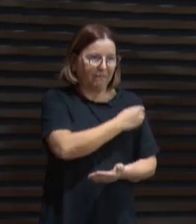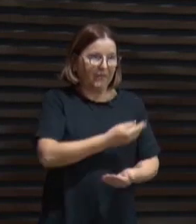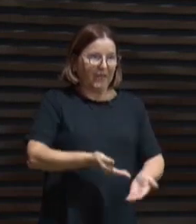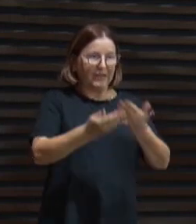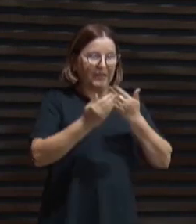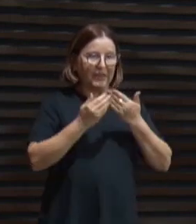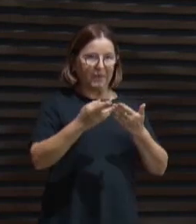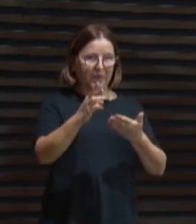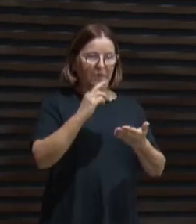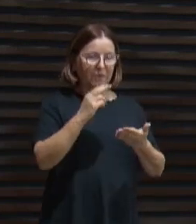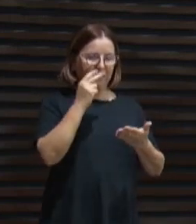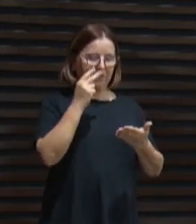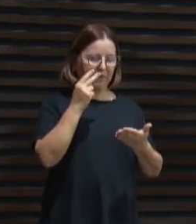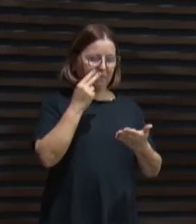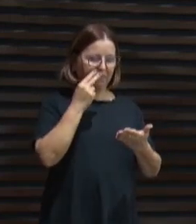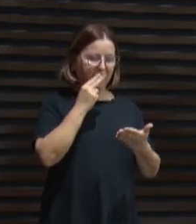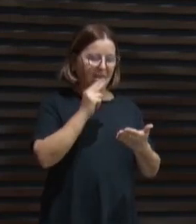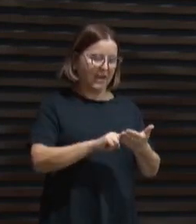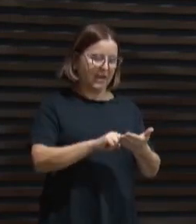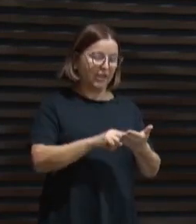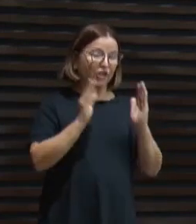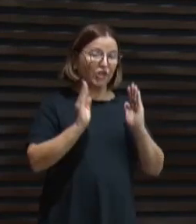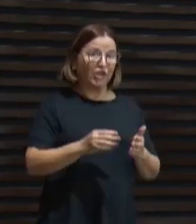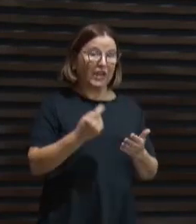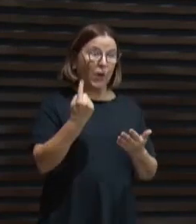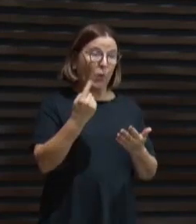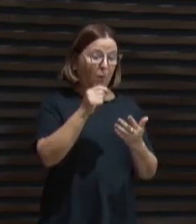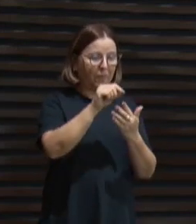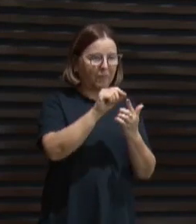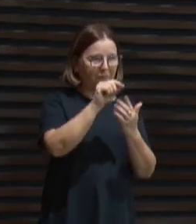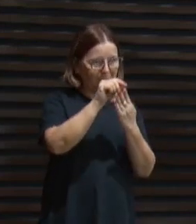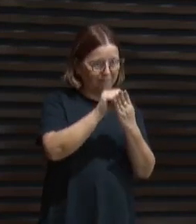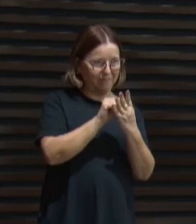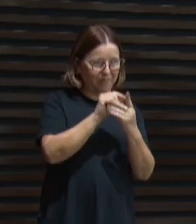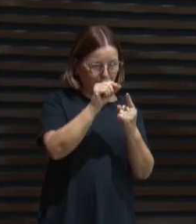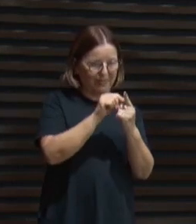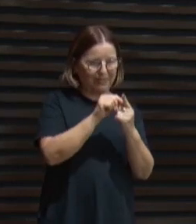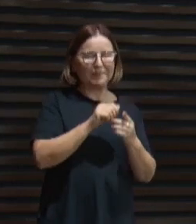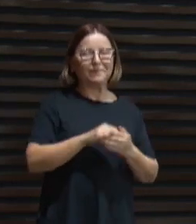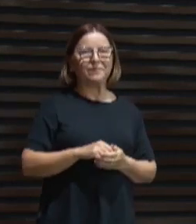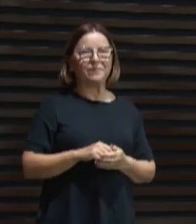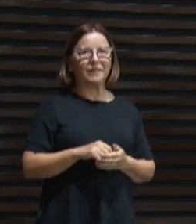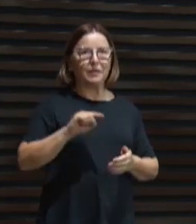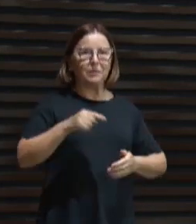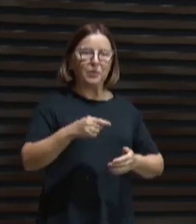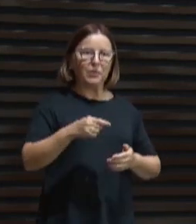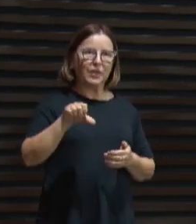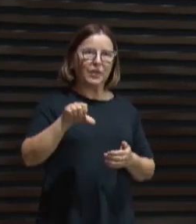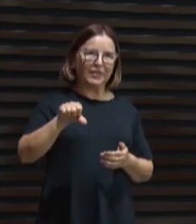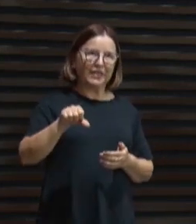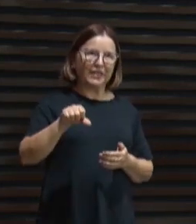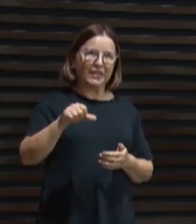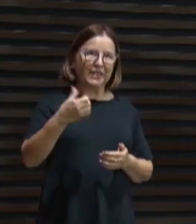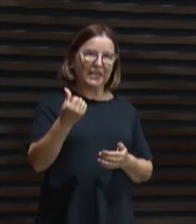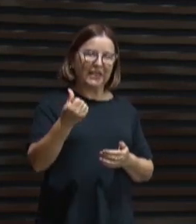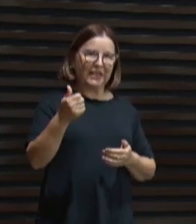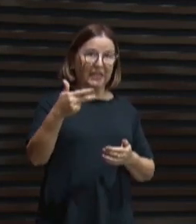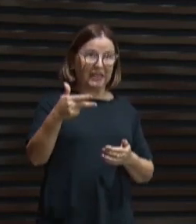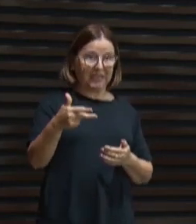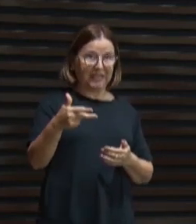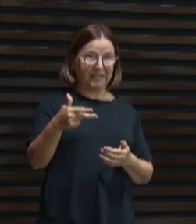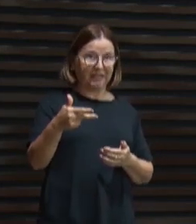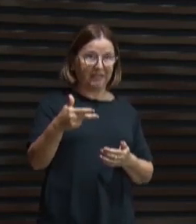tinha passado 1 mês. De 1913 a 1963, a velocidade